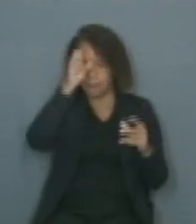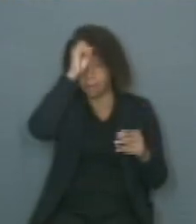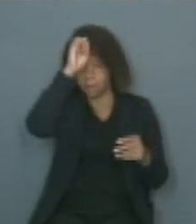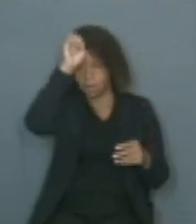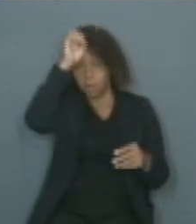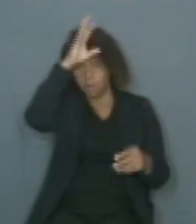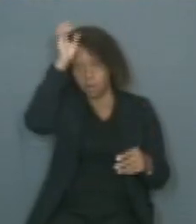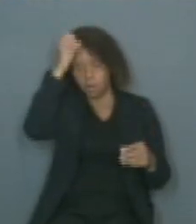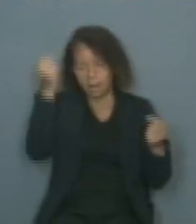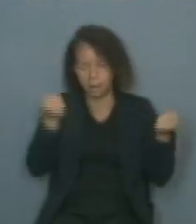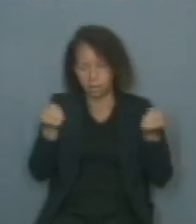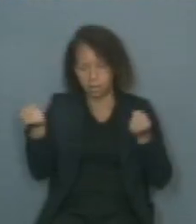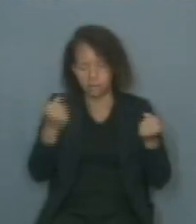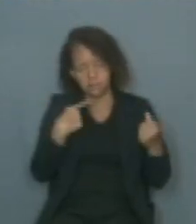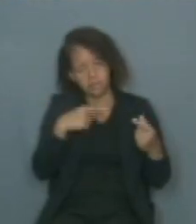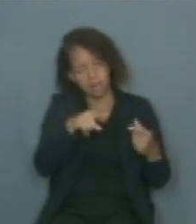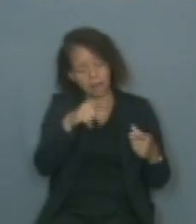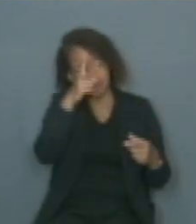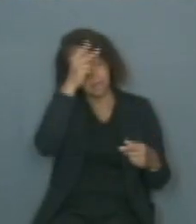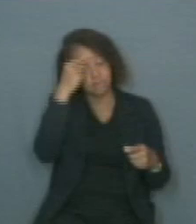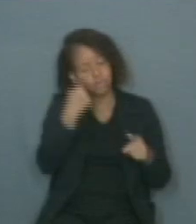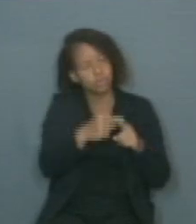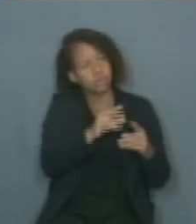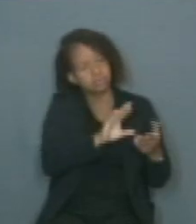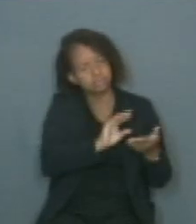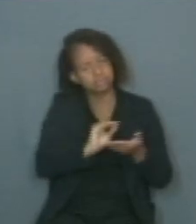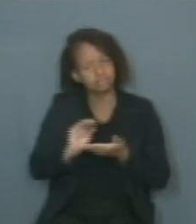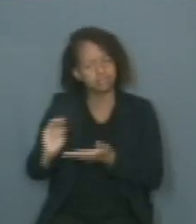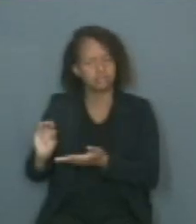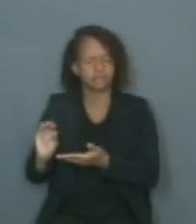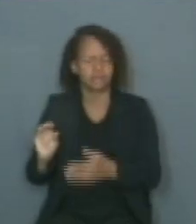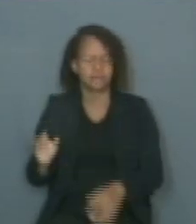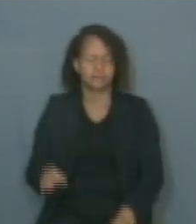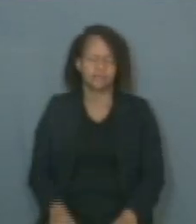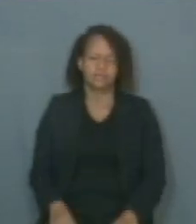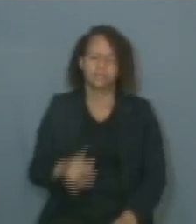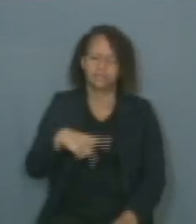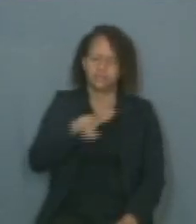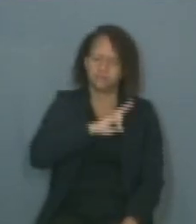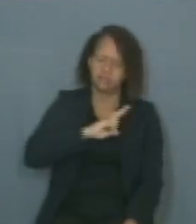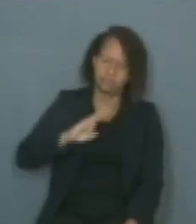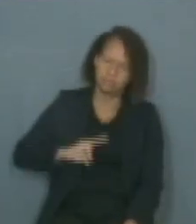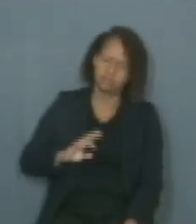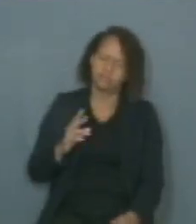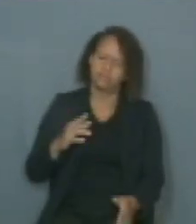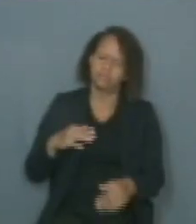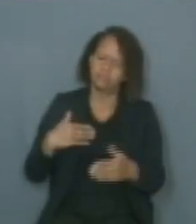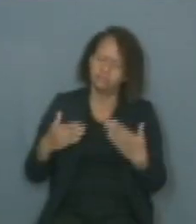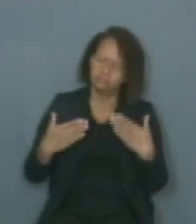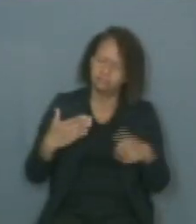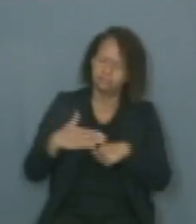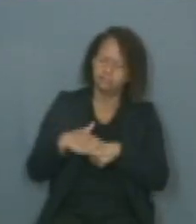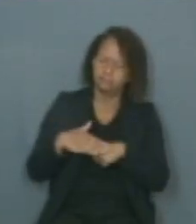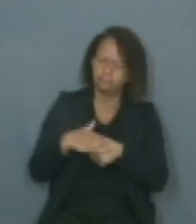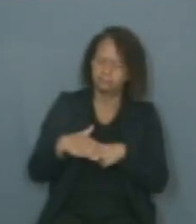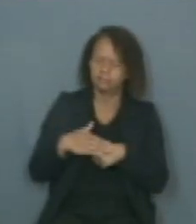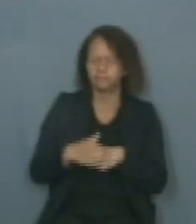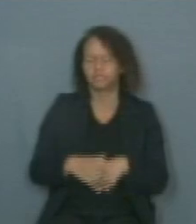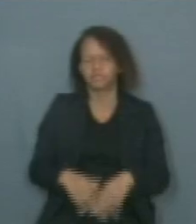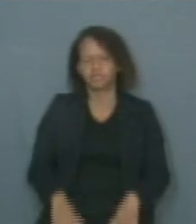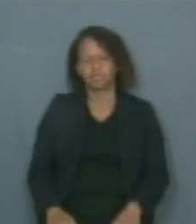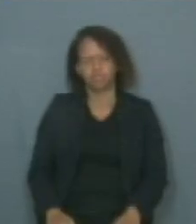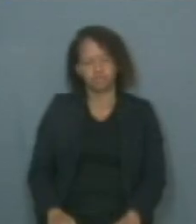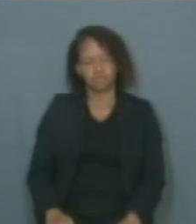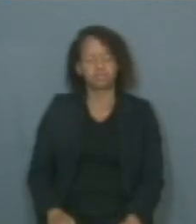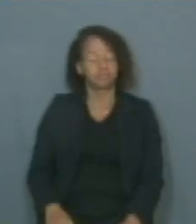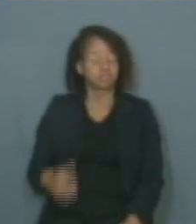Prefeitura não destina isso daí? Eu acho que os vereadores dessa casa têm que entrar em um consenso. Bora rodar